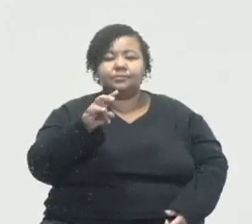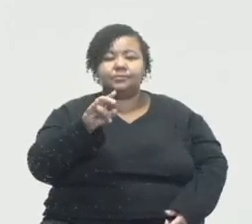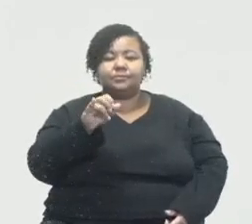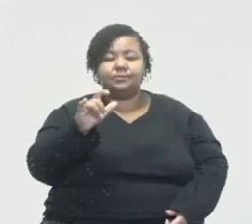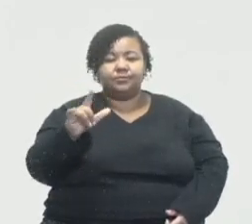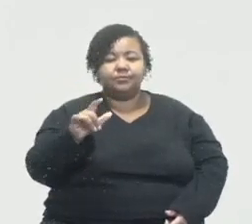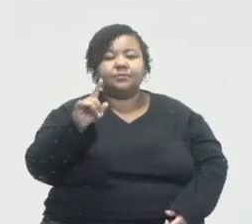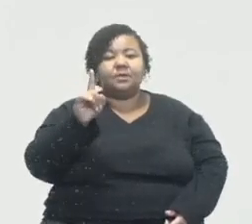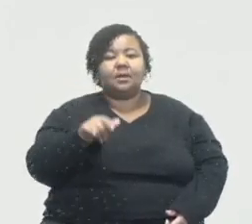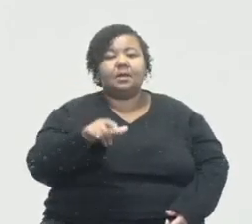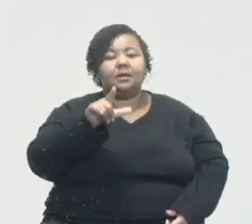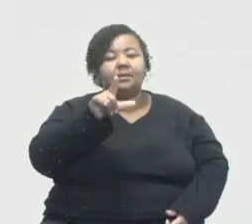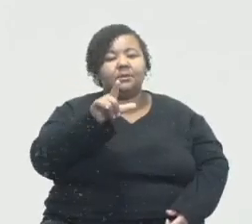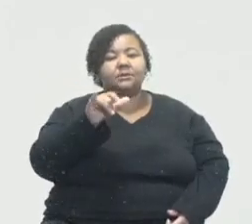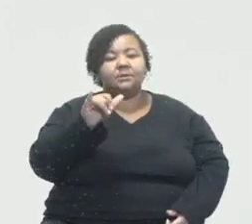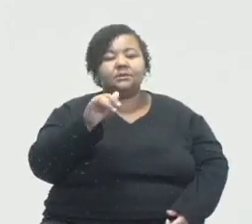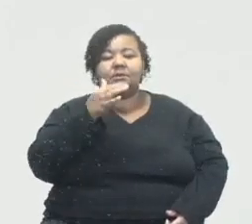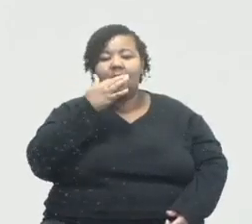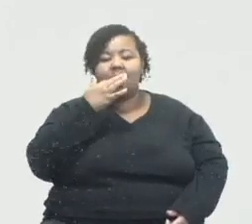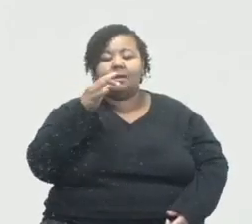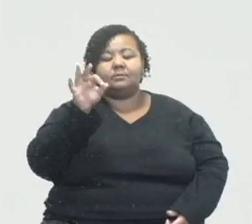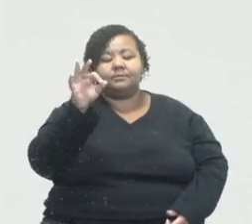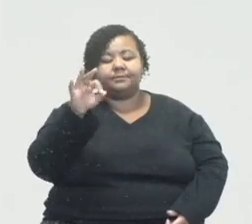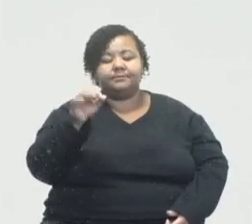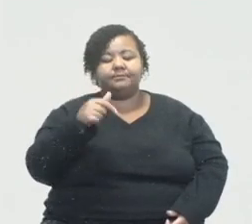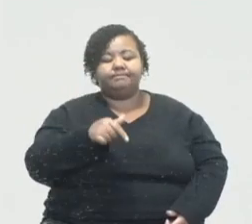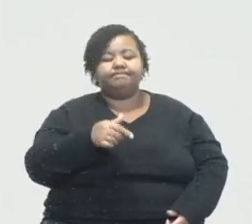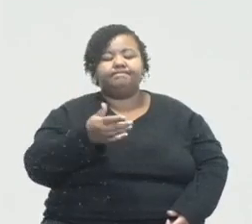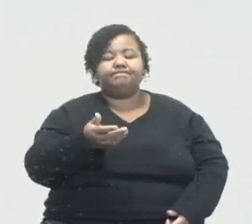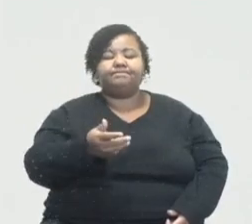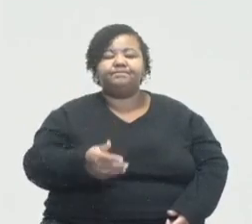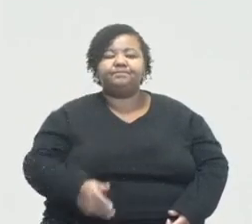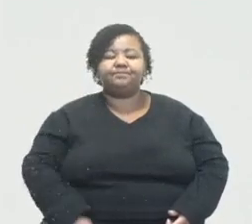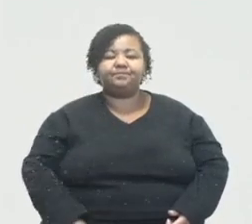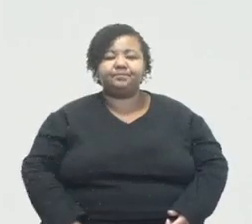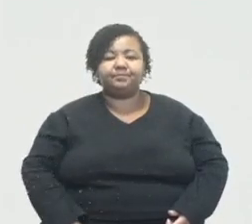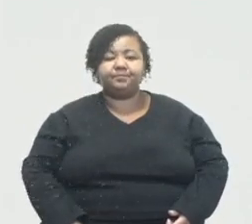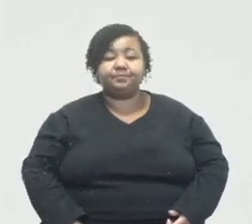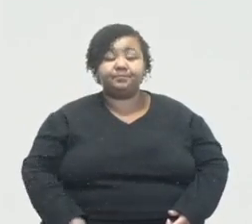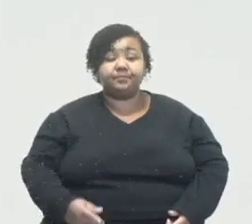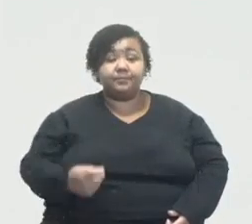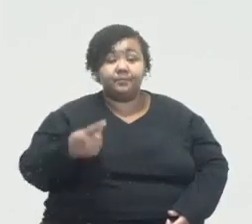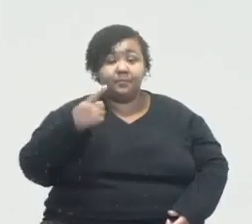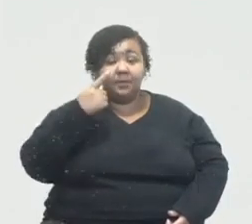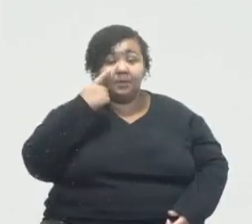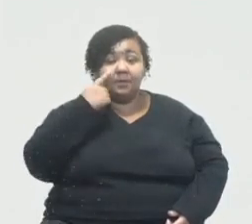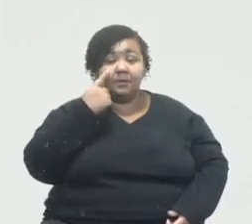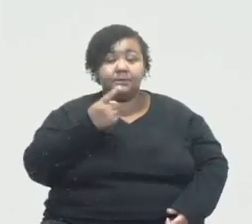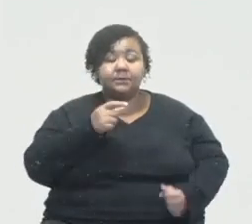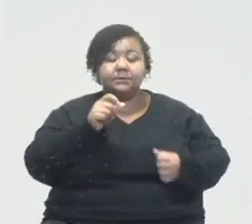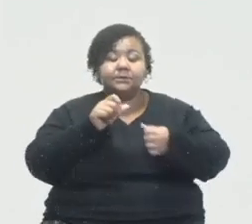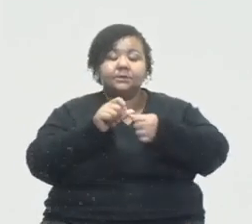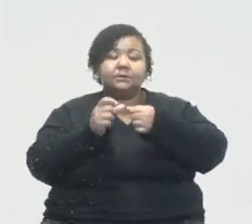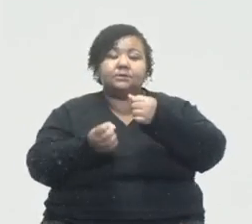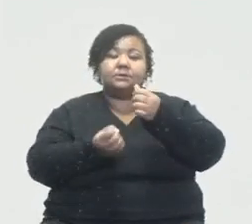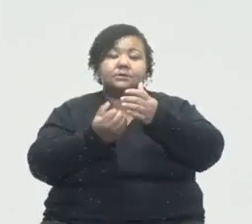linearmente independente. Então, a primeira situação foi satisfeita. Vejamos se ele gera o nosso